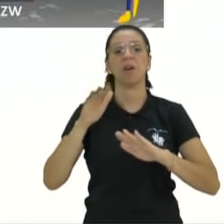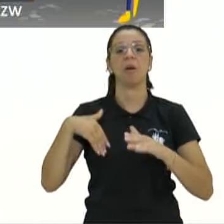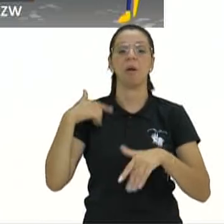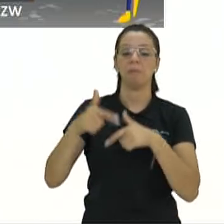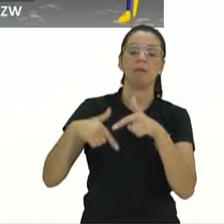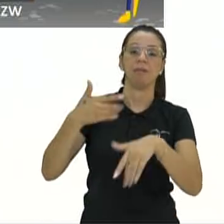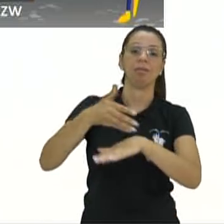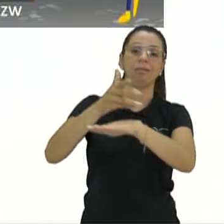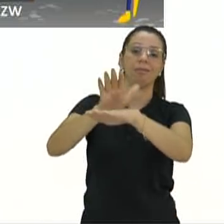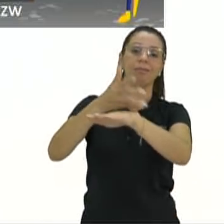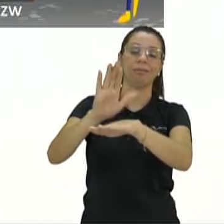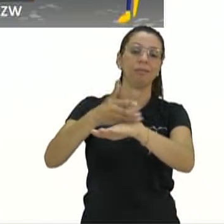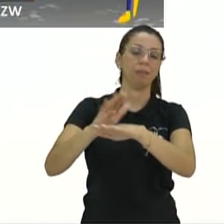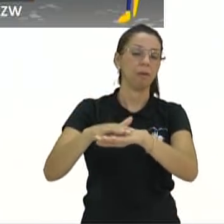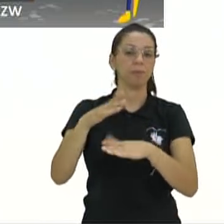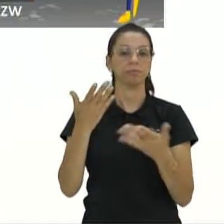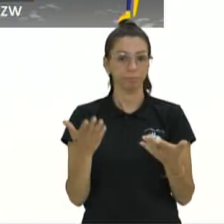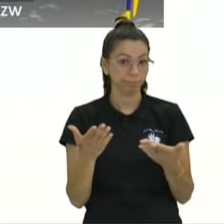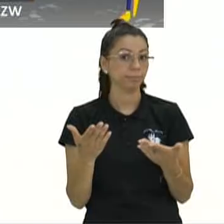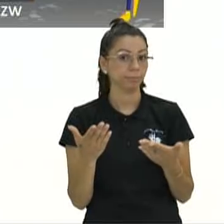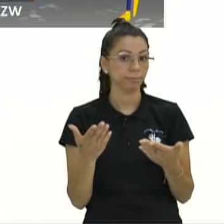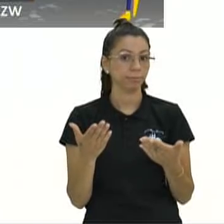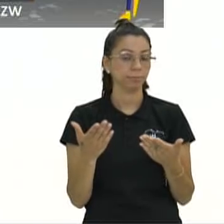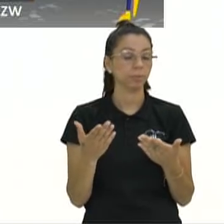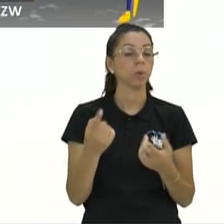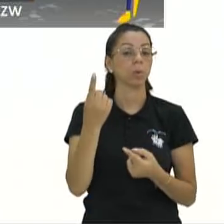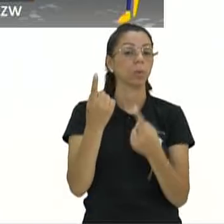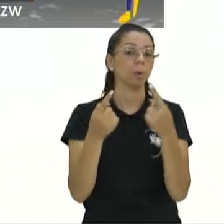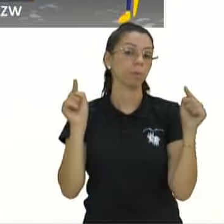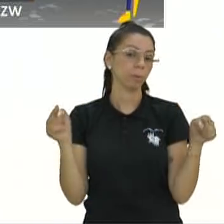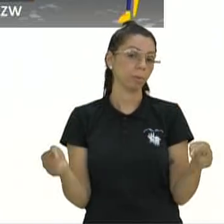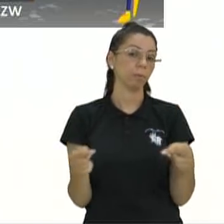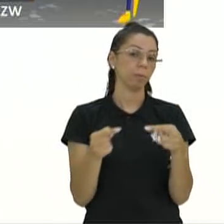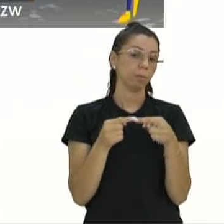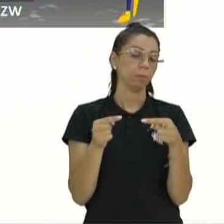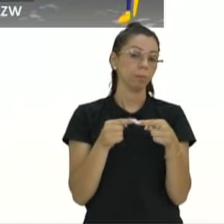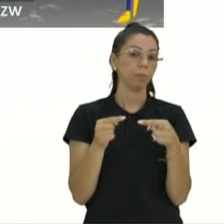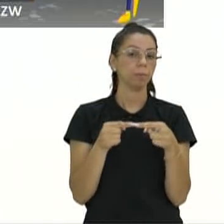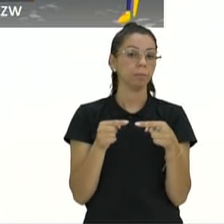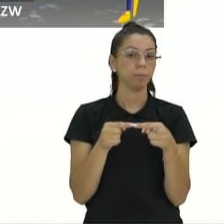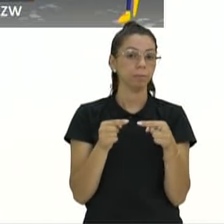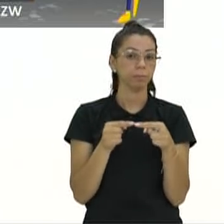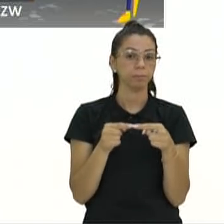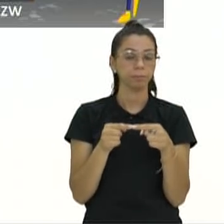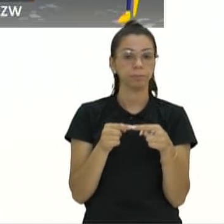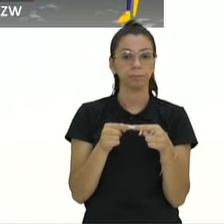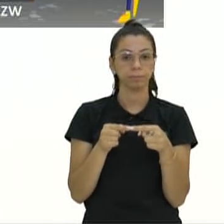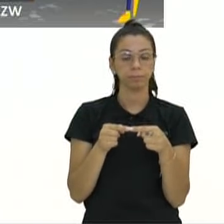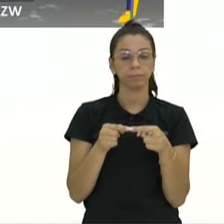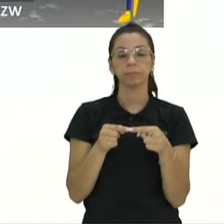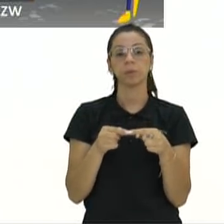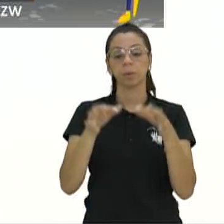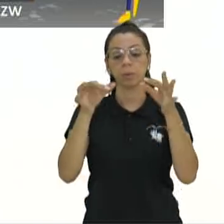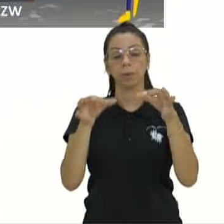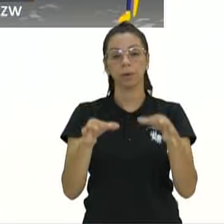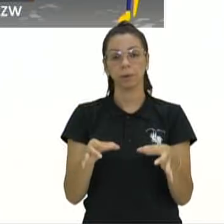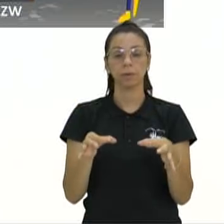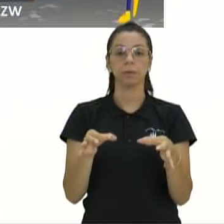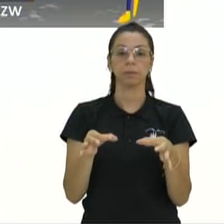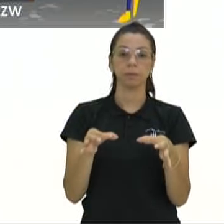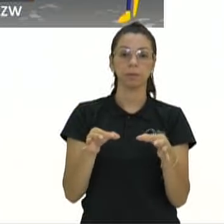embora, toca o barco, vamos fazer a atividade. Qual é a alternativa com relação